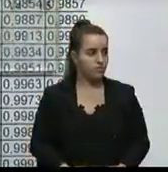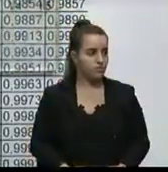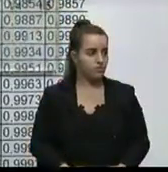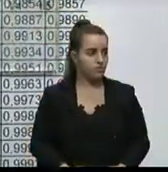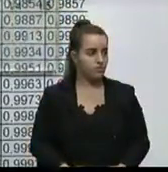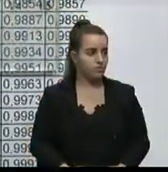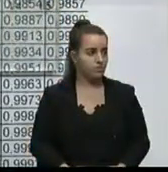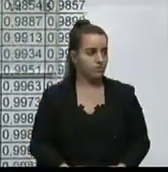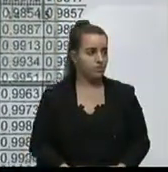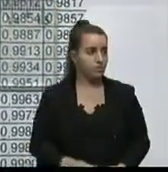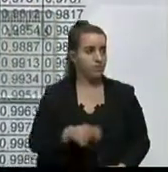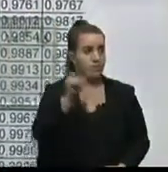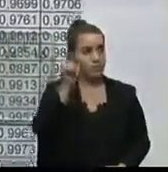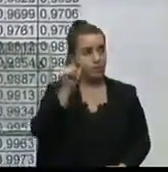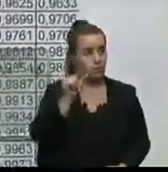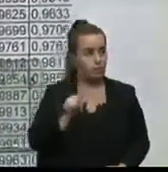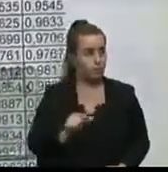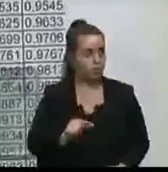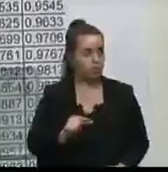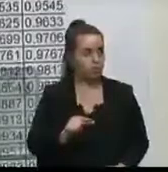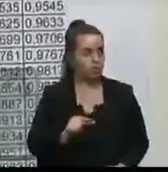e na coluna